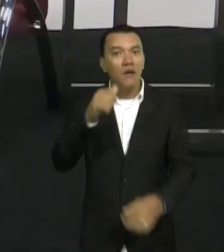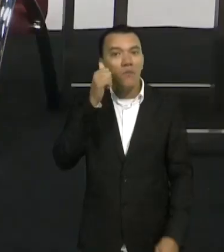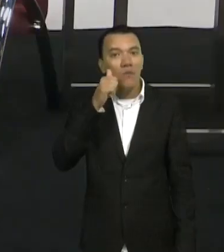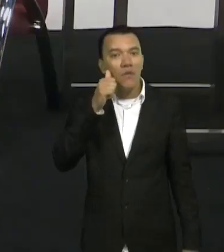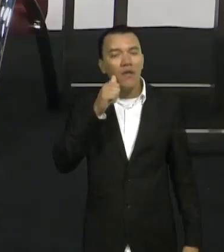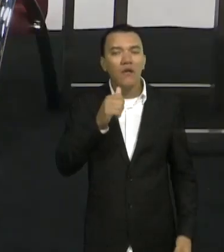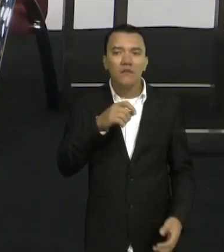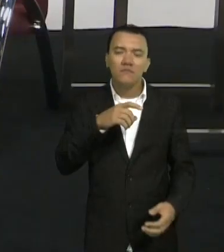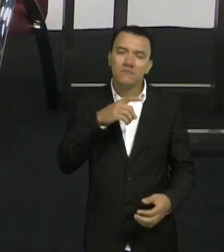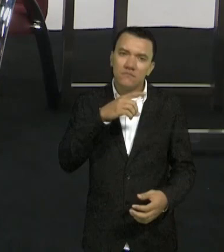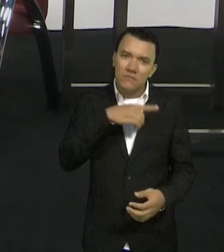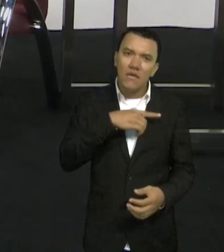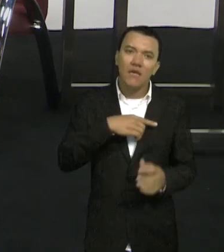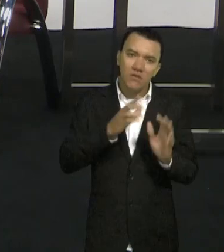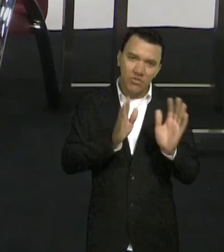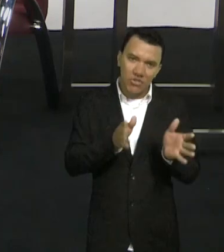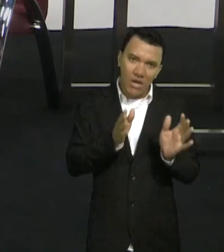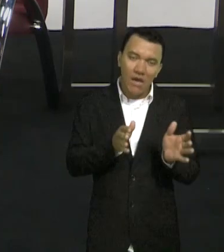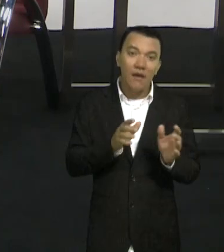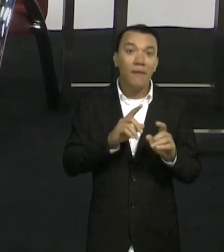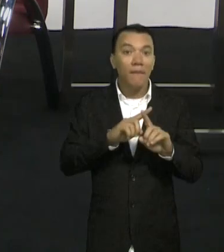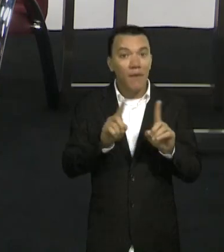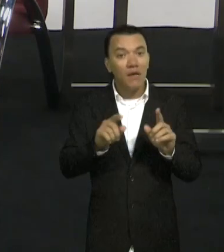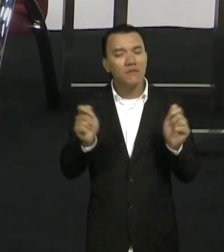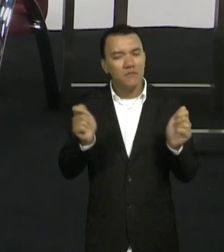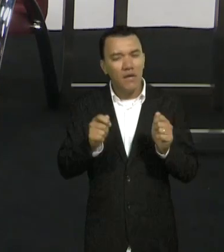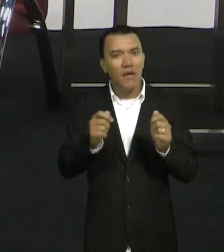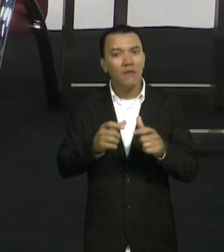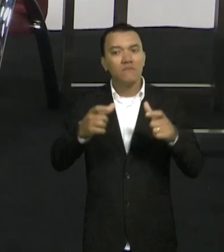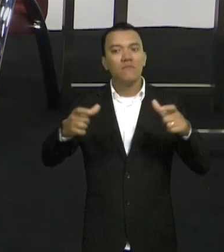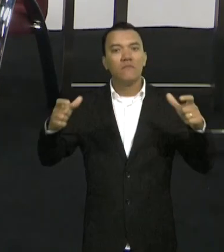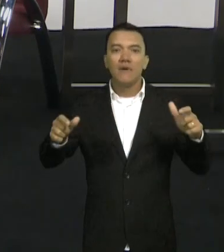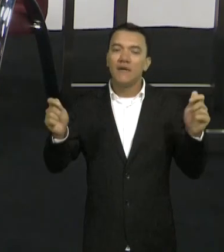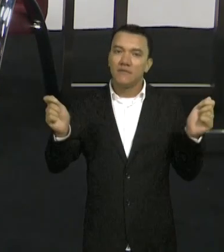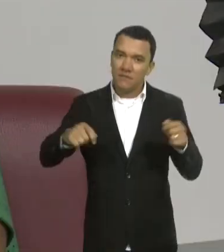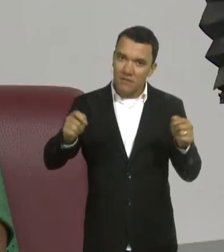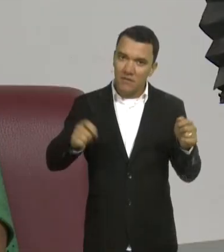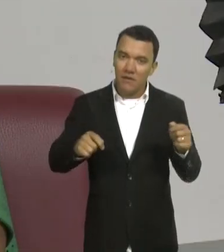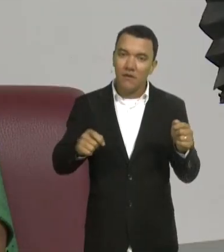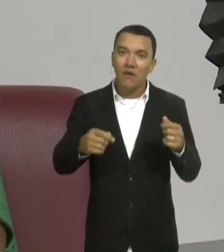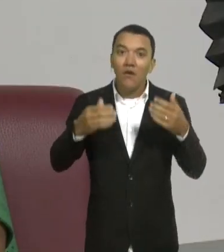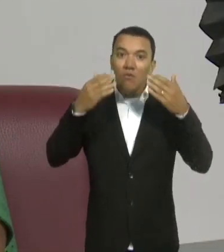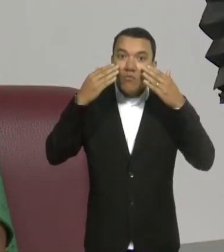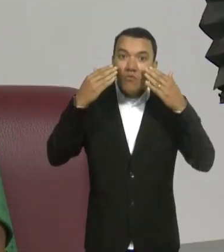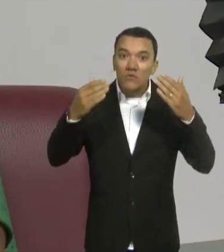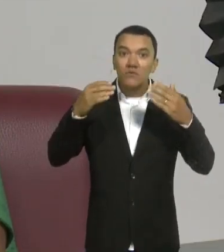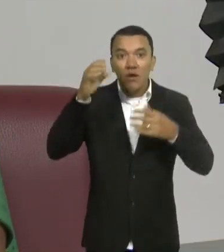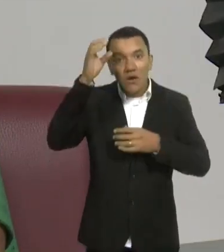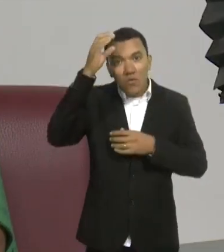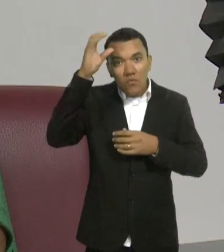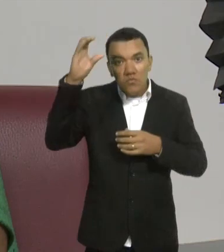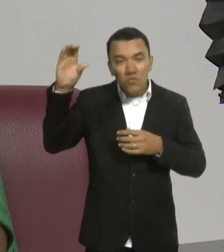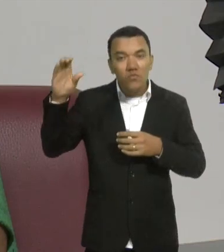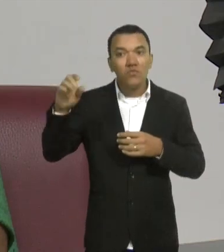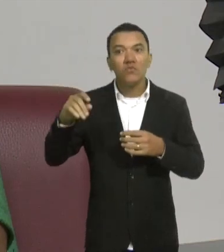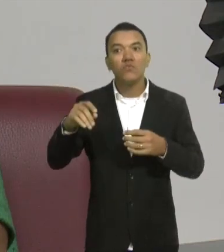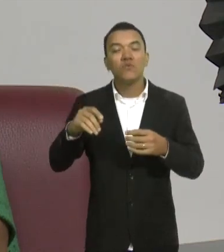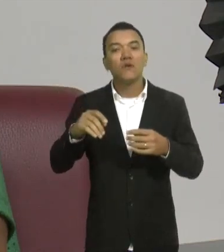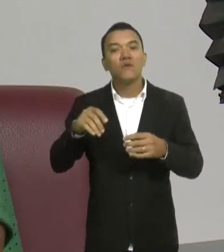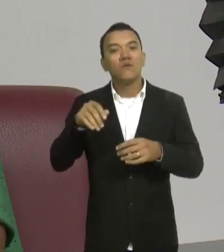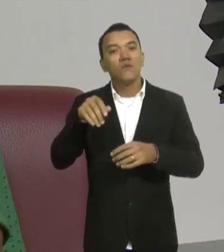existir, né? Apesar de já existir muitos, mas tem espaço para mais. Vamos mostrar nossa cultura mesmo para o